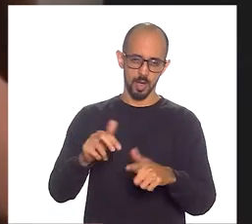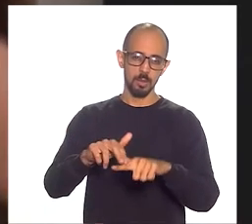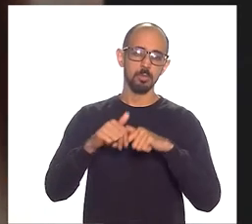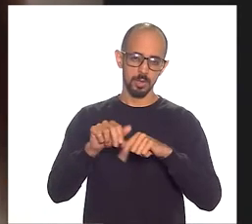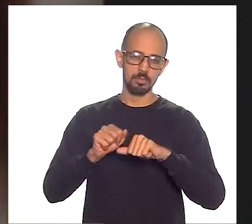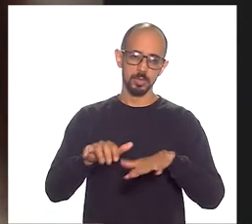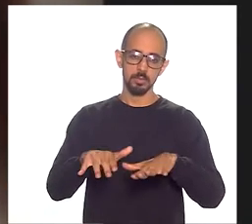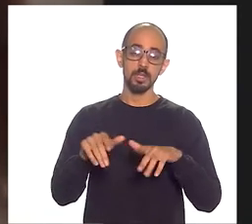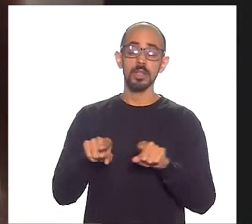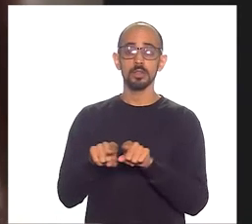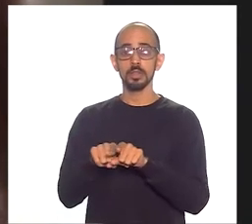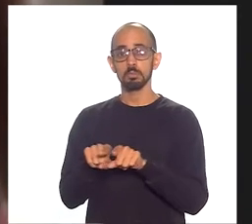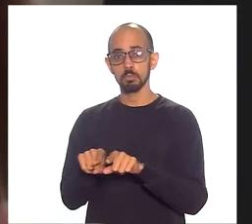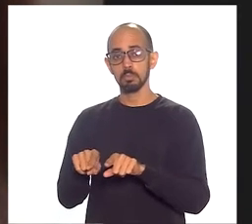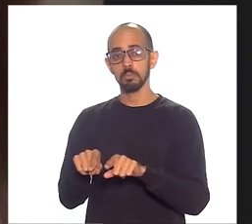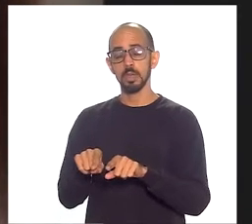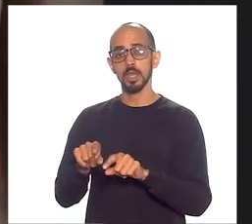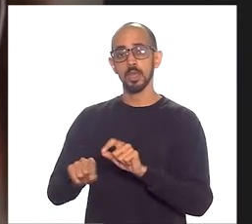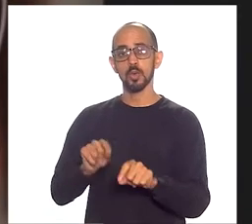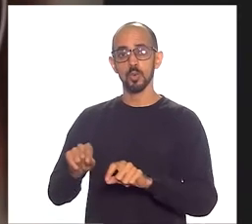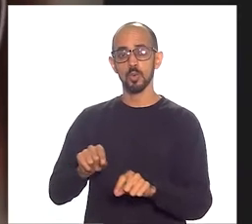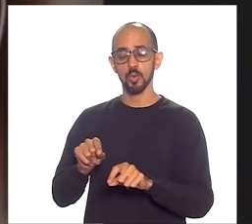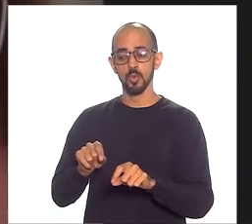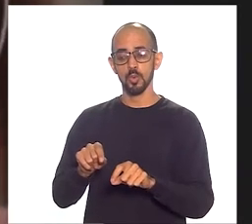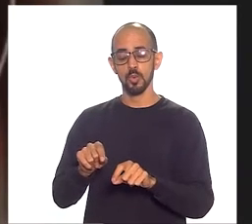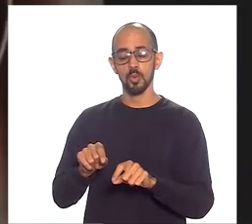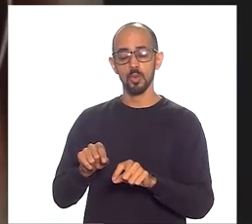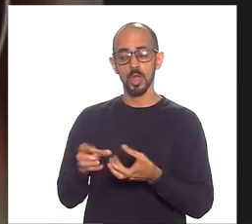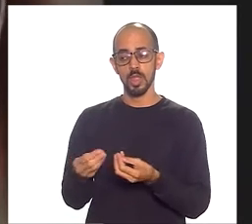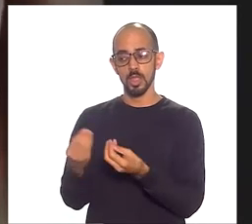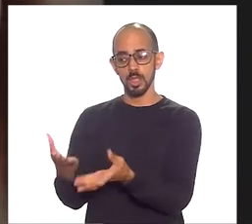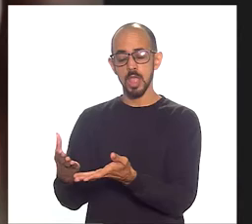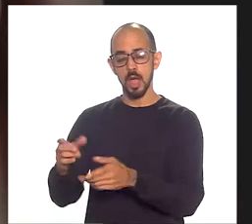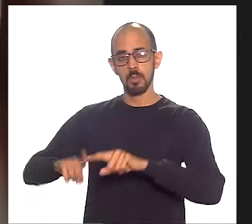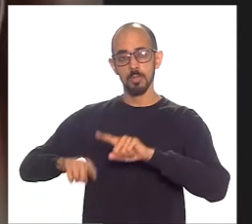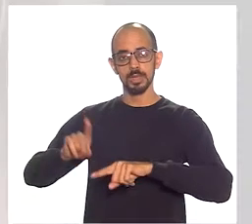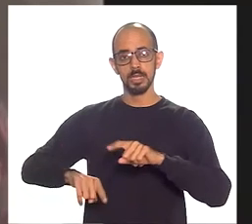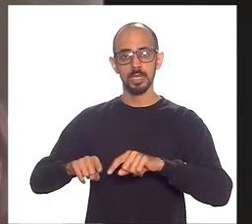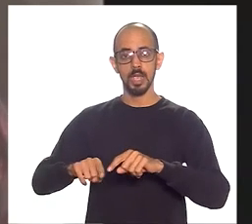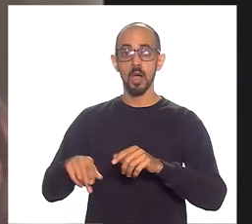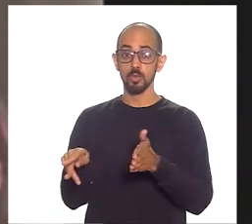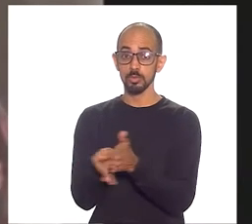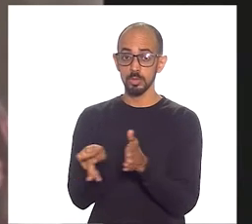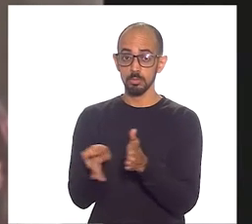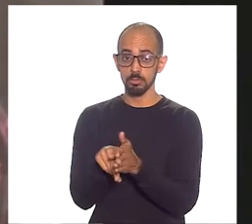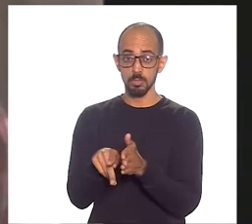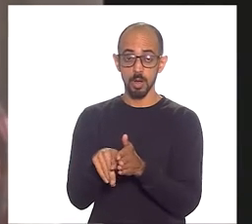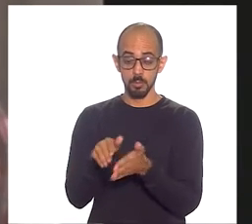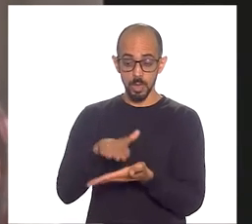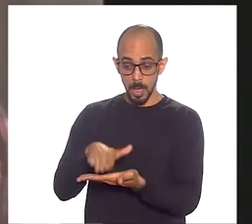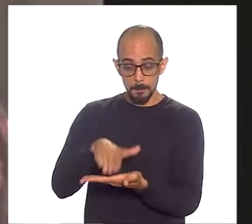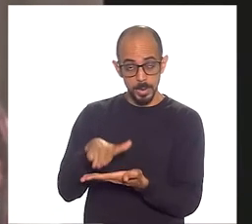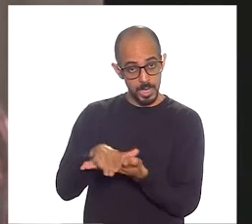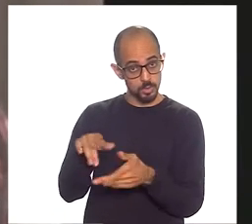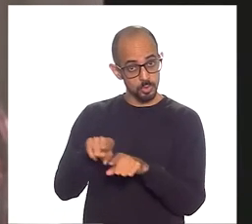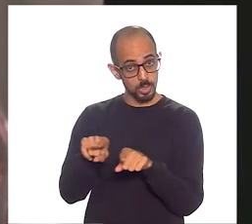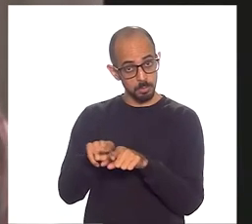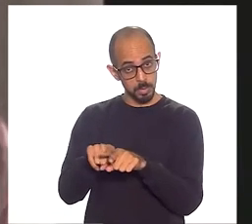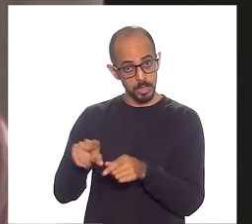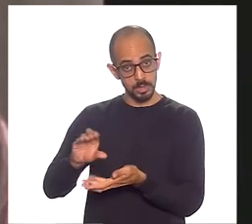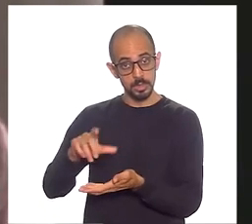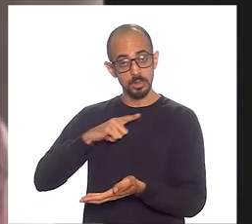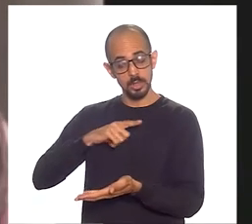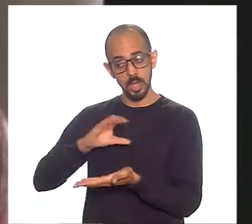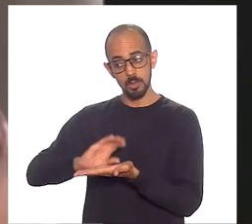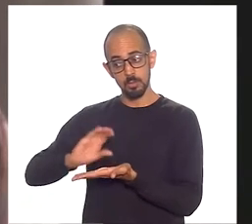remoto, mas também nos dá um material físico. Atualmente, a gente tem o link patrocinado, os